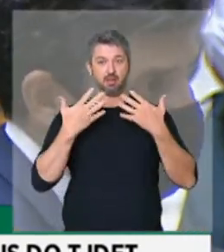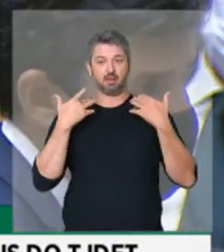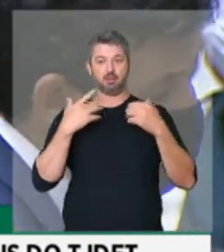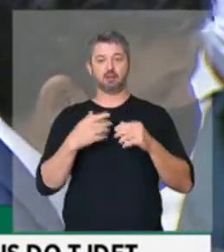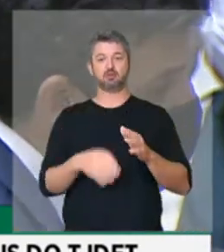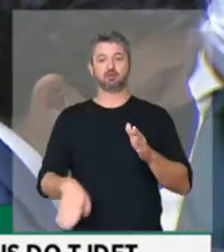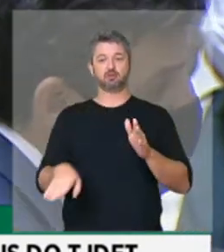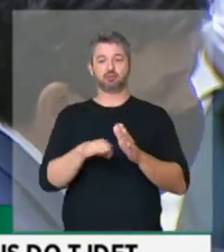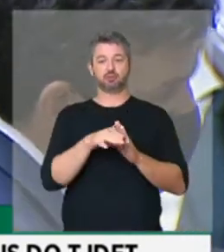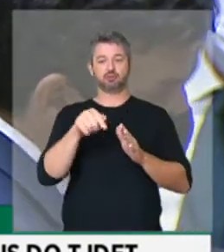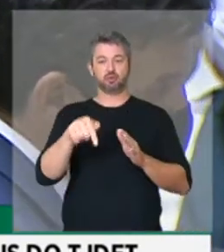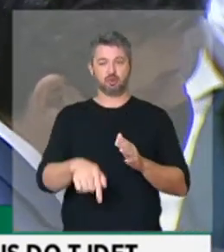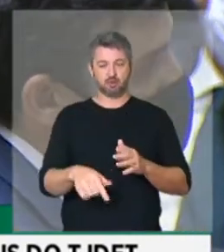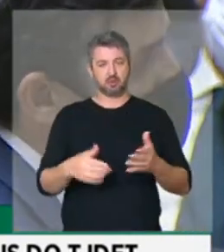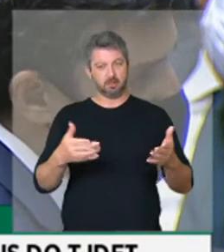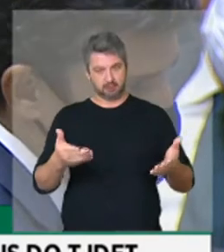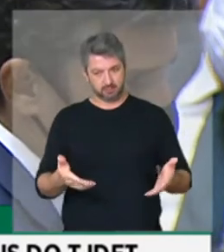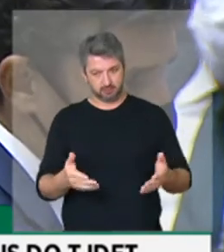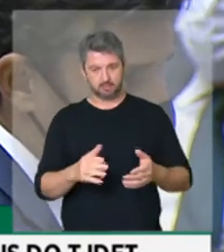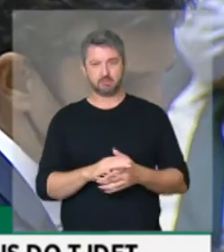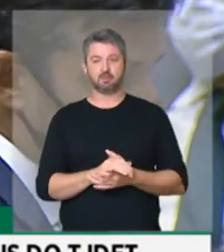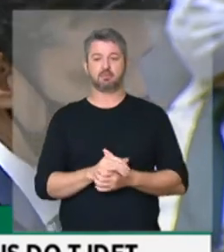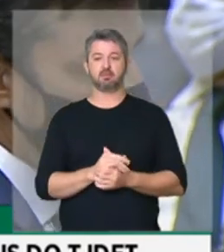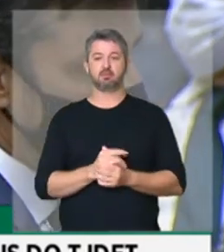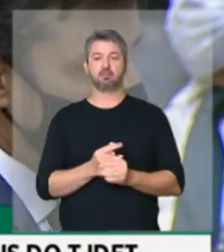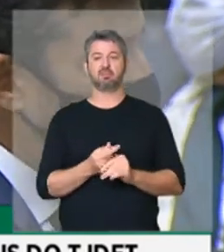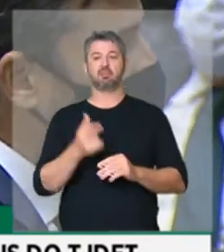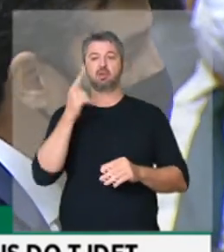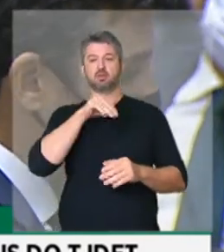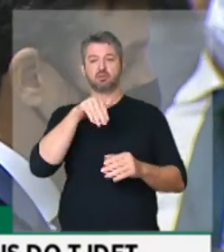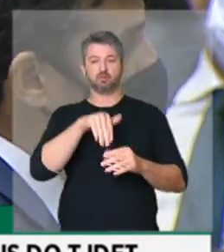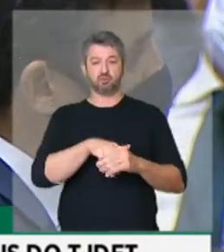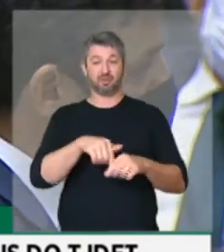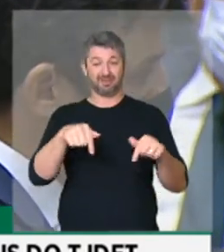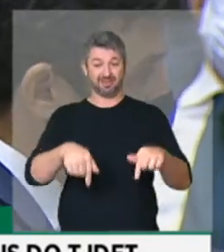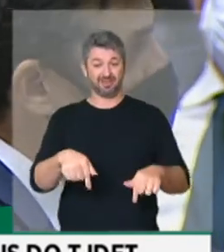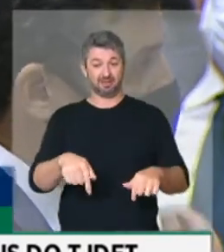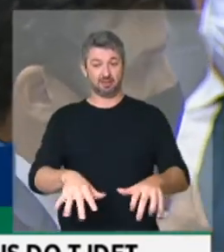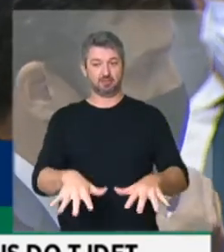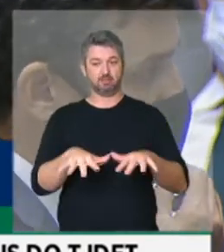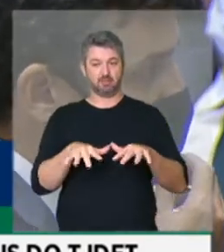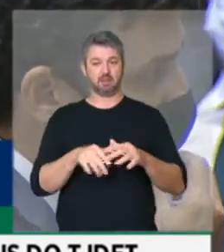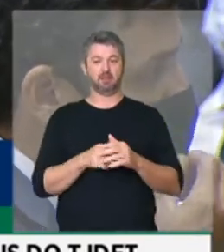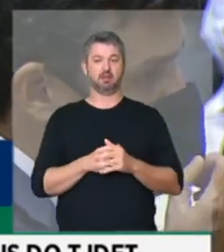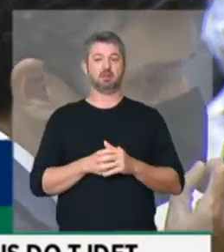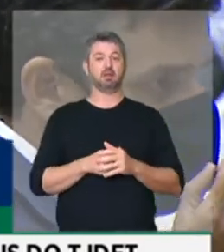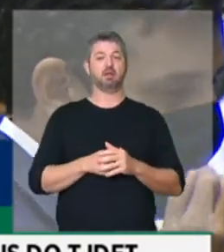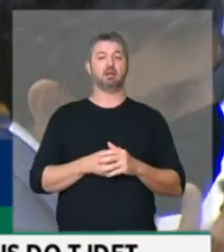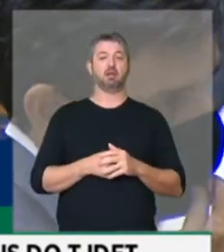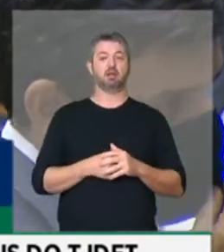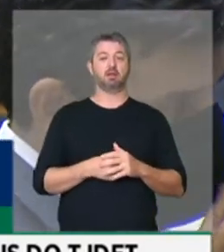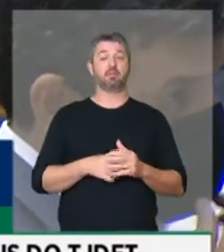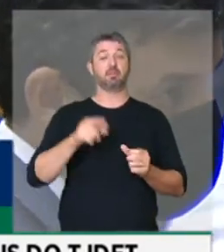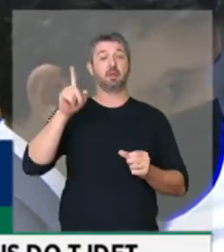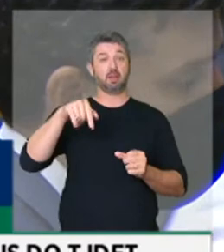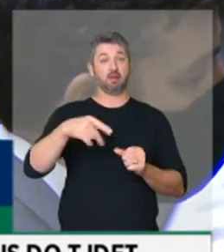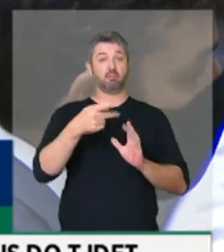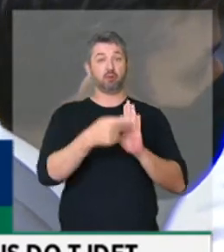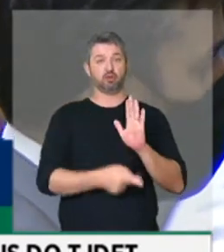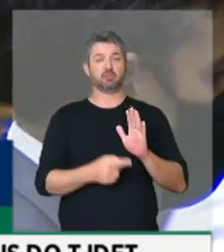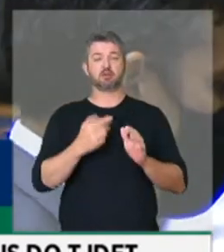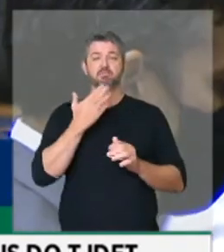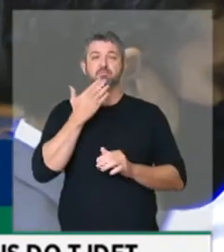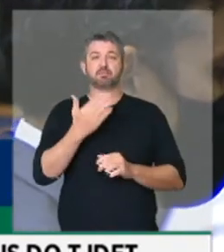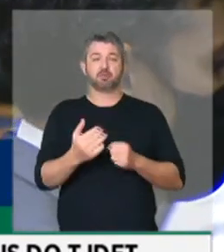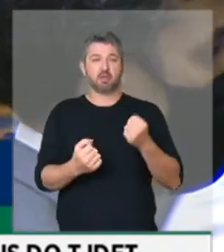aqui no requerimento de urgência para que seja votado aqui no plenário. É um projeto que nós pedimos aqui o